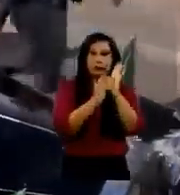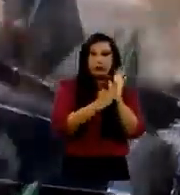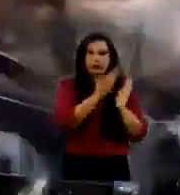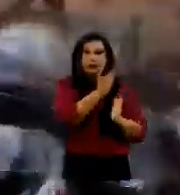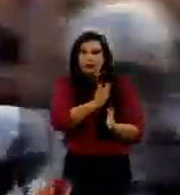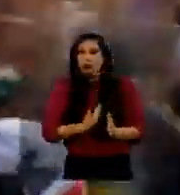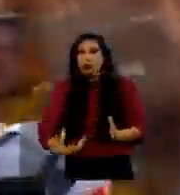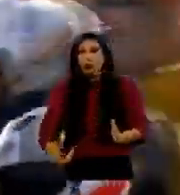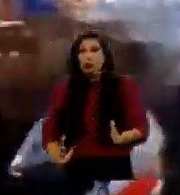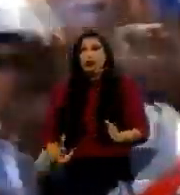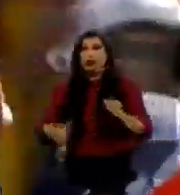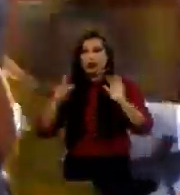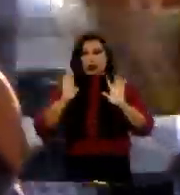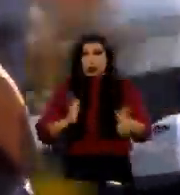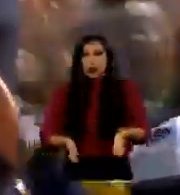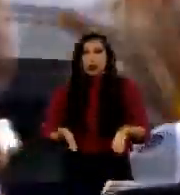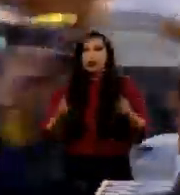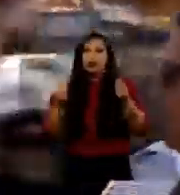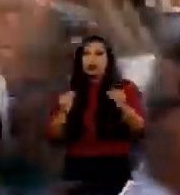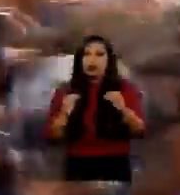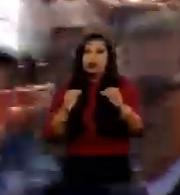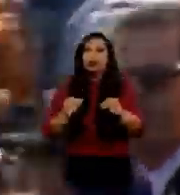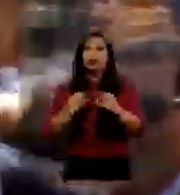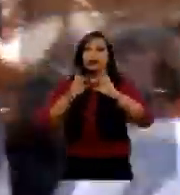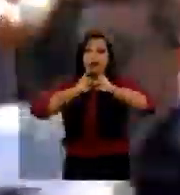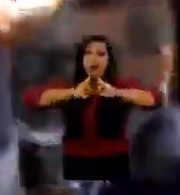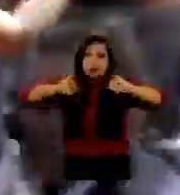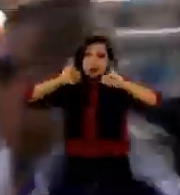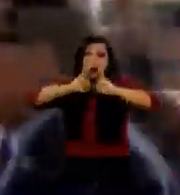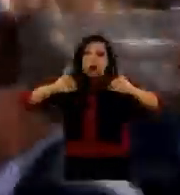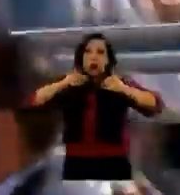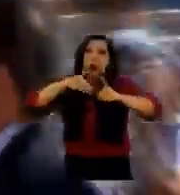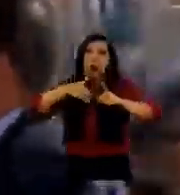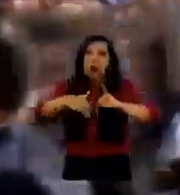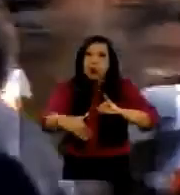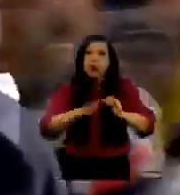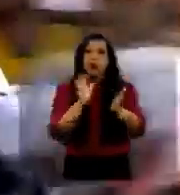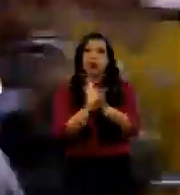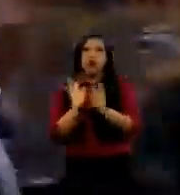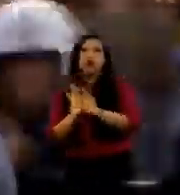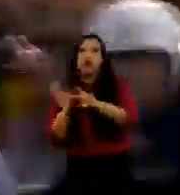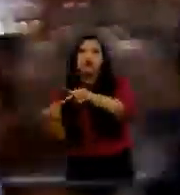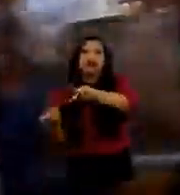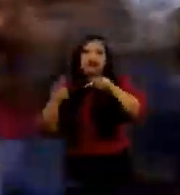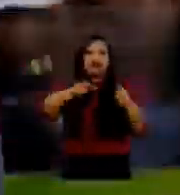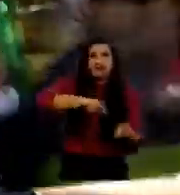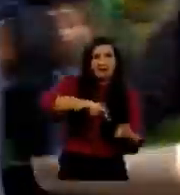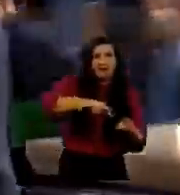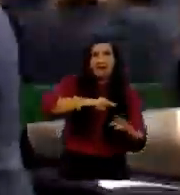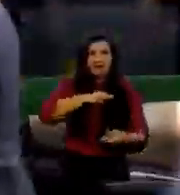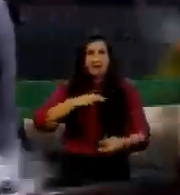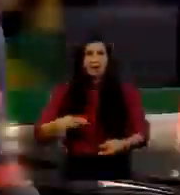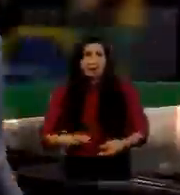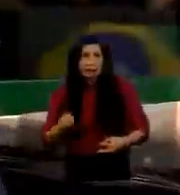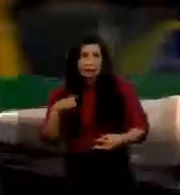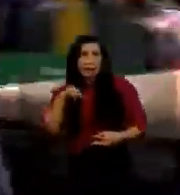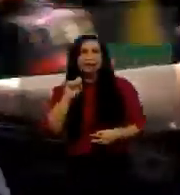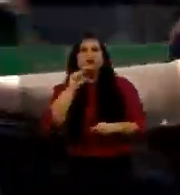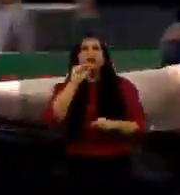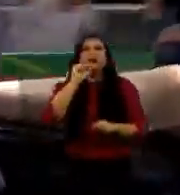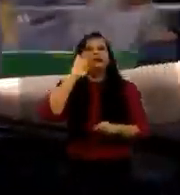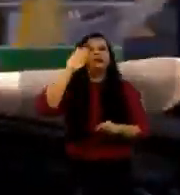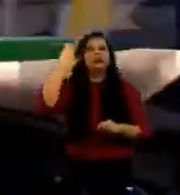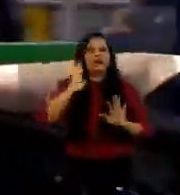que foi publicada, né, Paulo, foi divulgada durante o gabinete de transição pelo ministro Onyx Lorenzoni, eles já